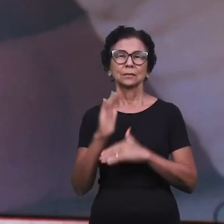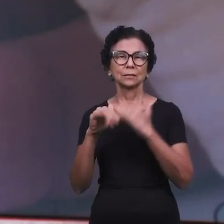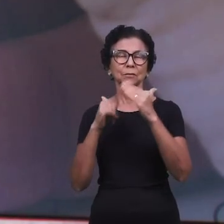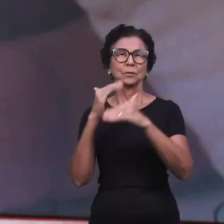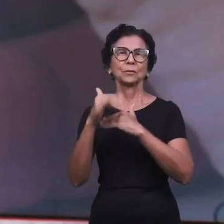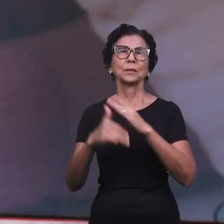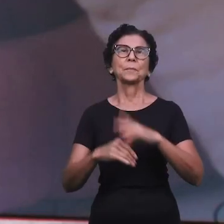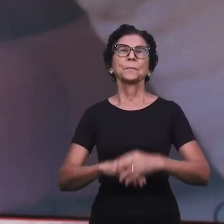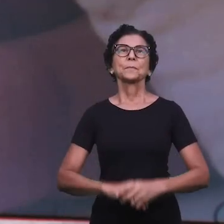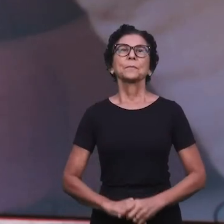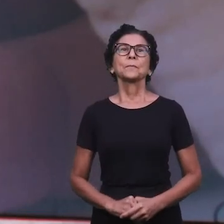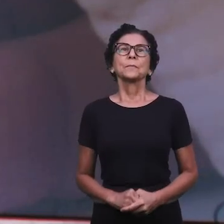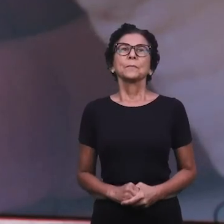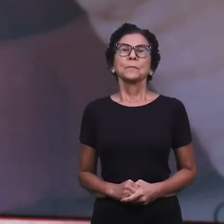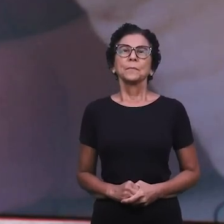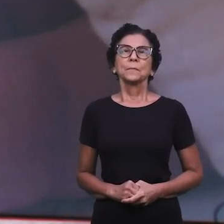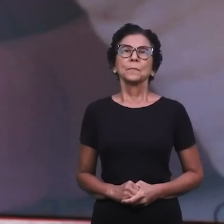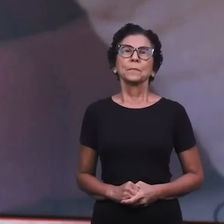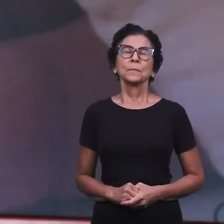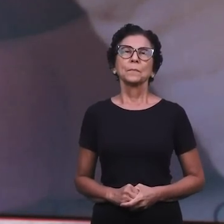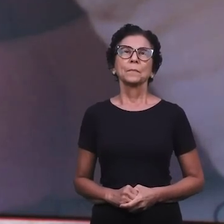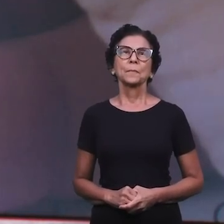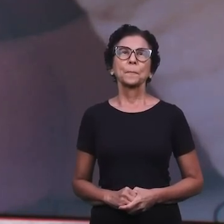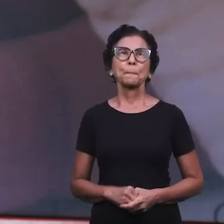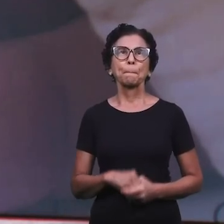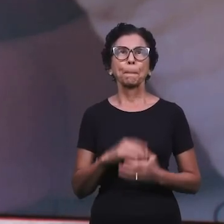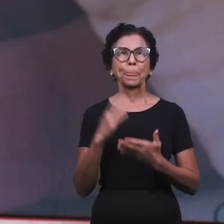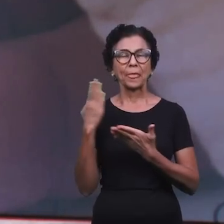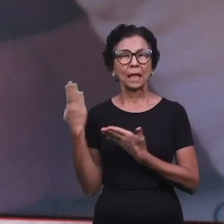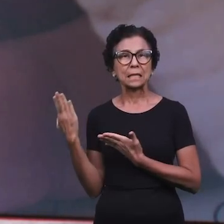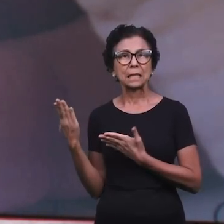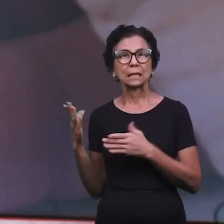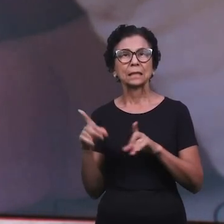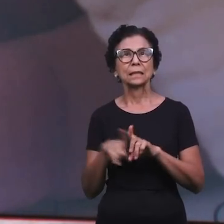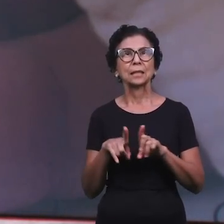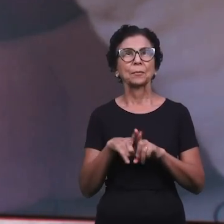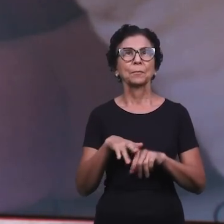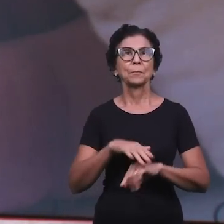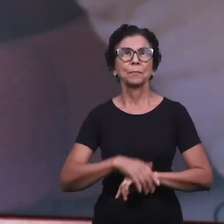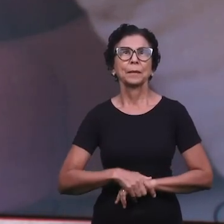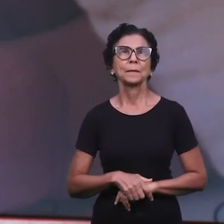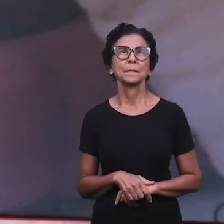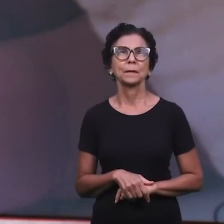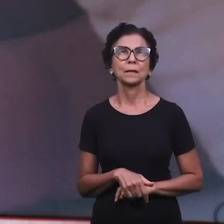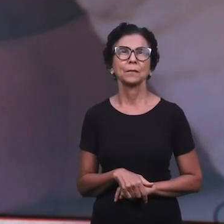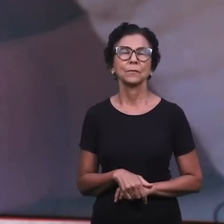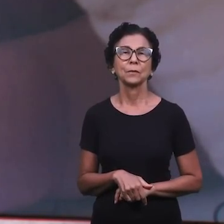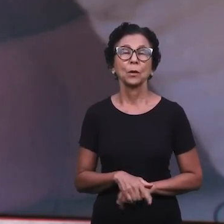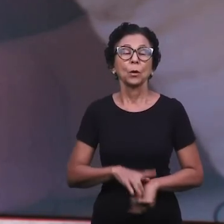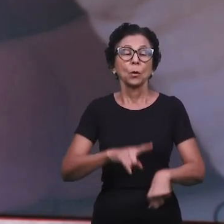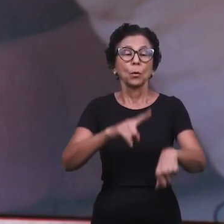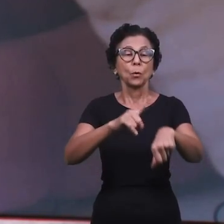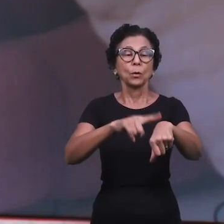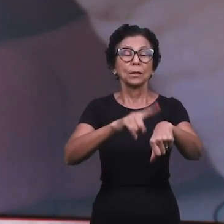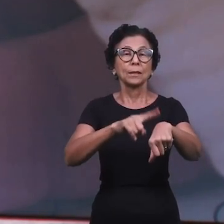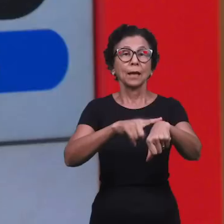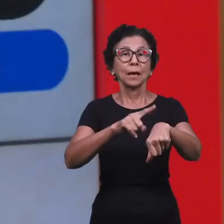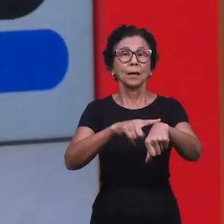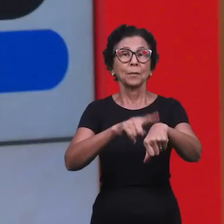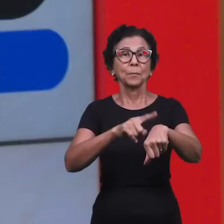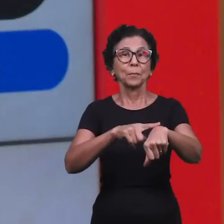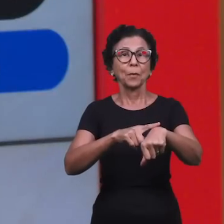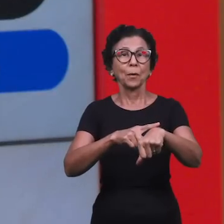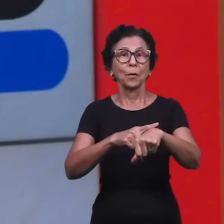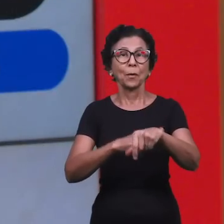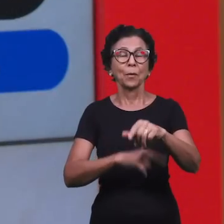ok? E a nossa penúltima característica aqui, ó, gestão eficiente do tempo. Eu quero te